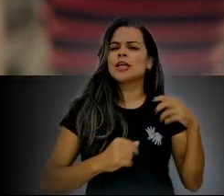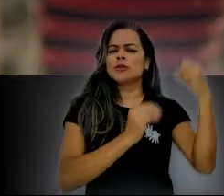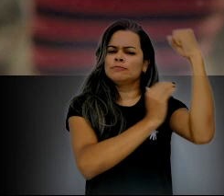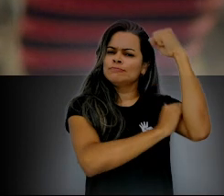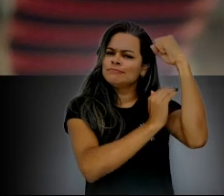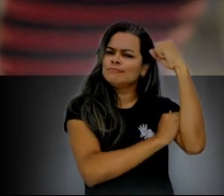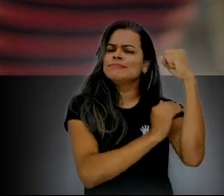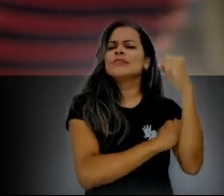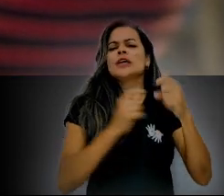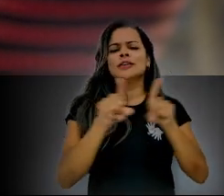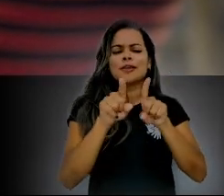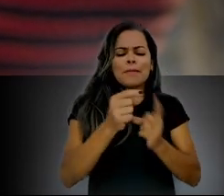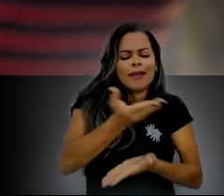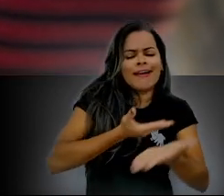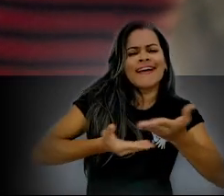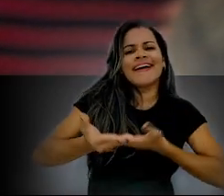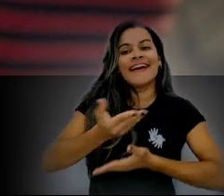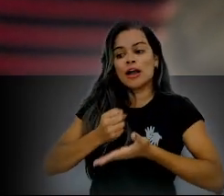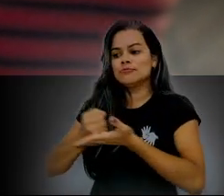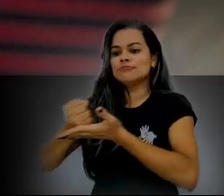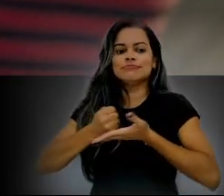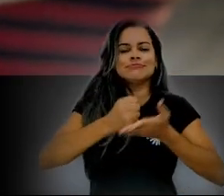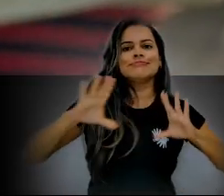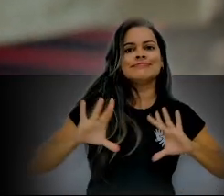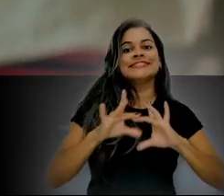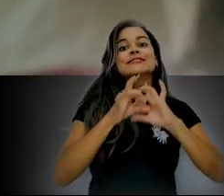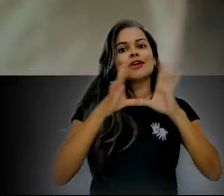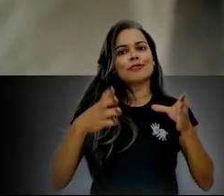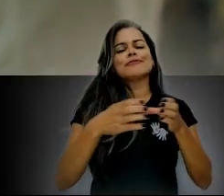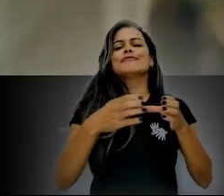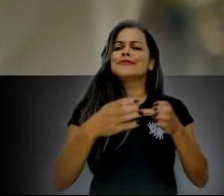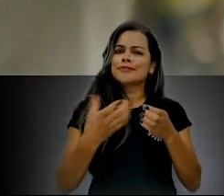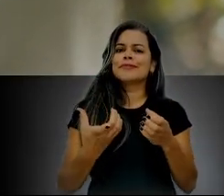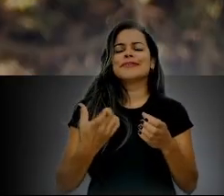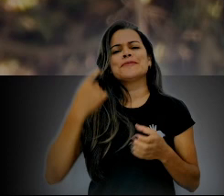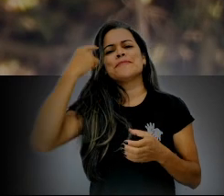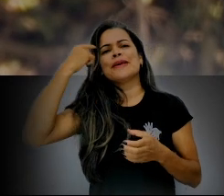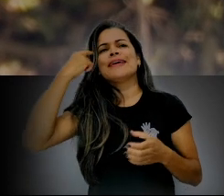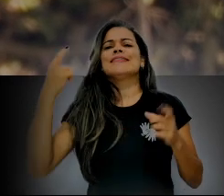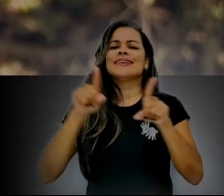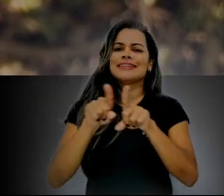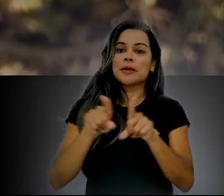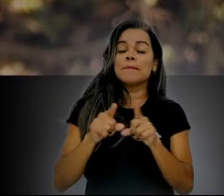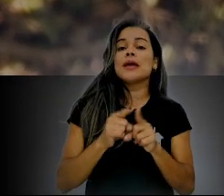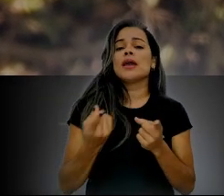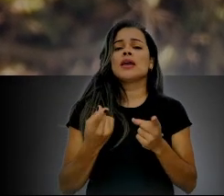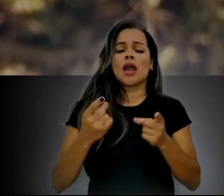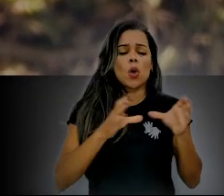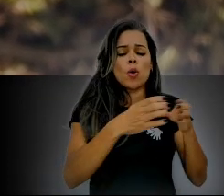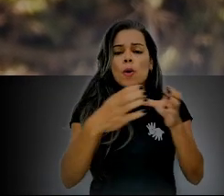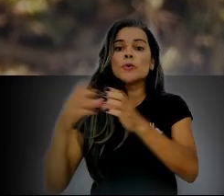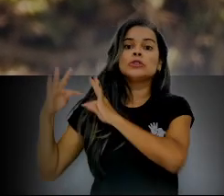fala de cooperativismo e associativismo a gente fala de união do grupo Fala o início a respeito das